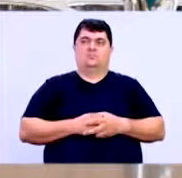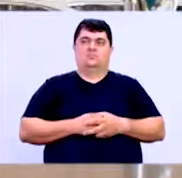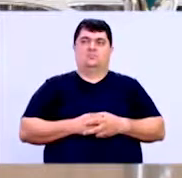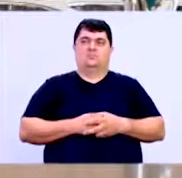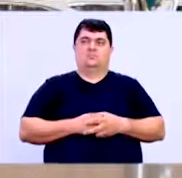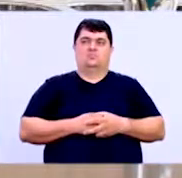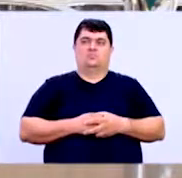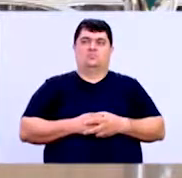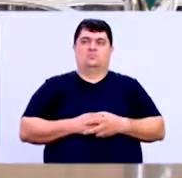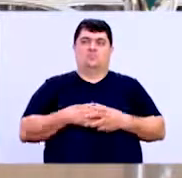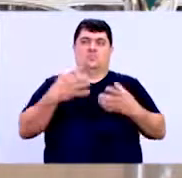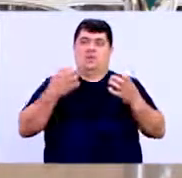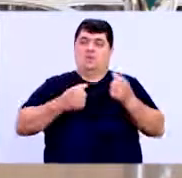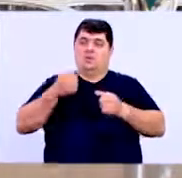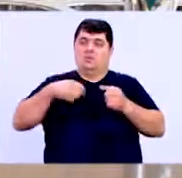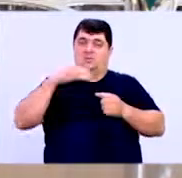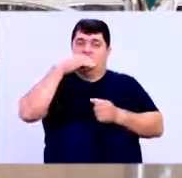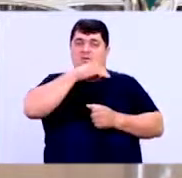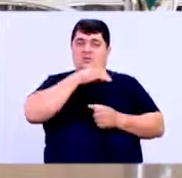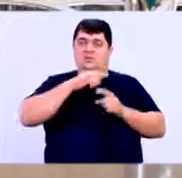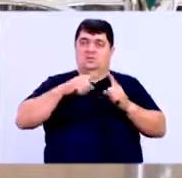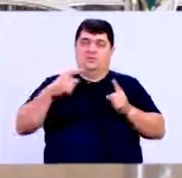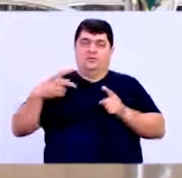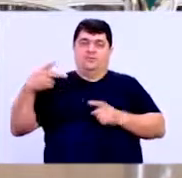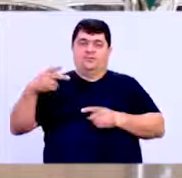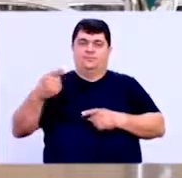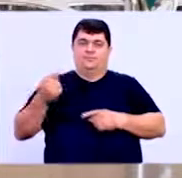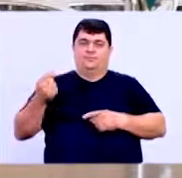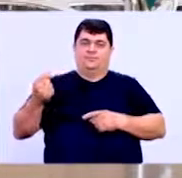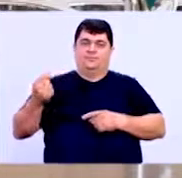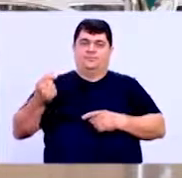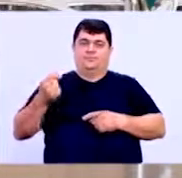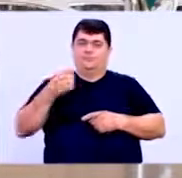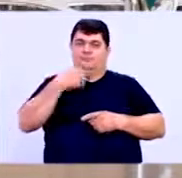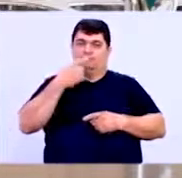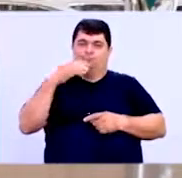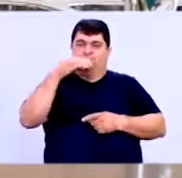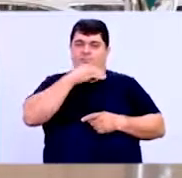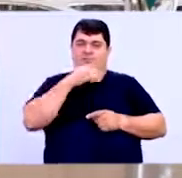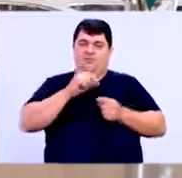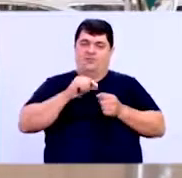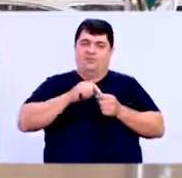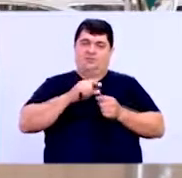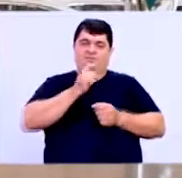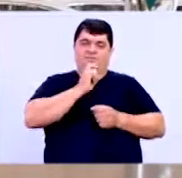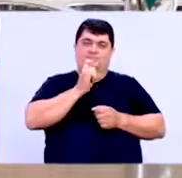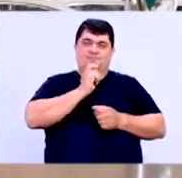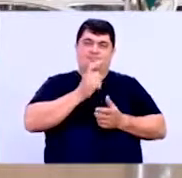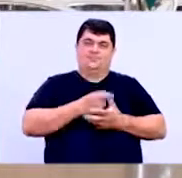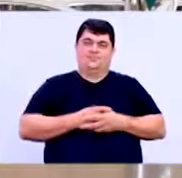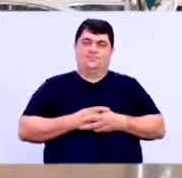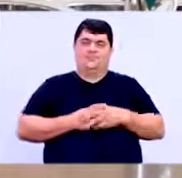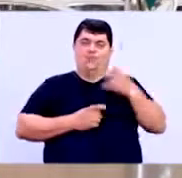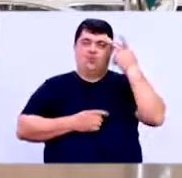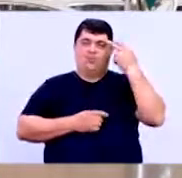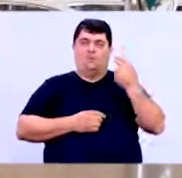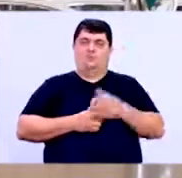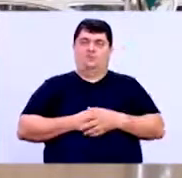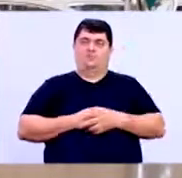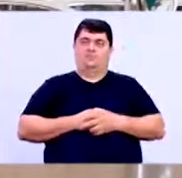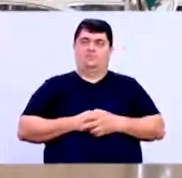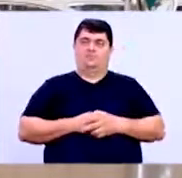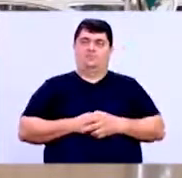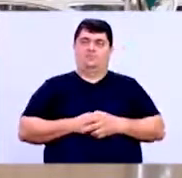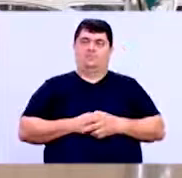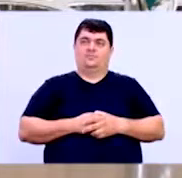Bom, o leite tem que estar quente, né? Mas como a gente cortou aqui nossos garfos e tal, a gente vai fazer o leite assim mesmo, né? O gás, vocês